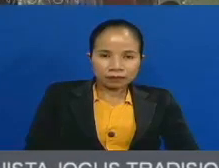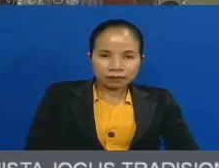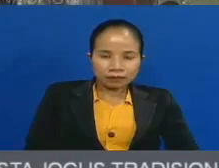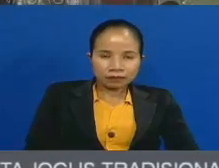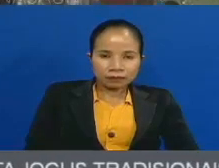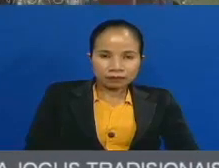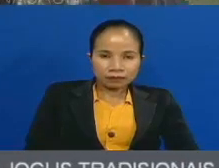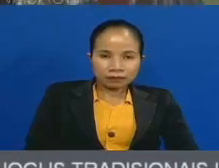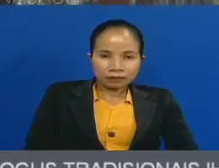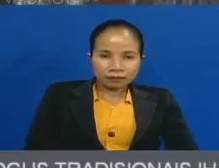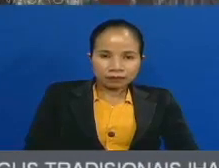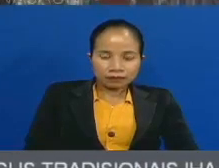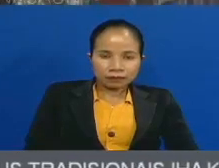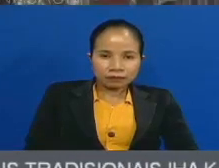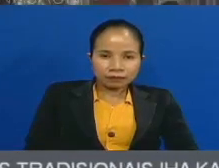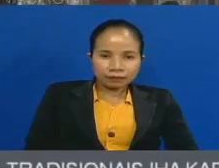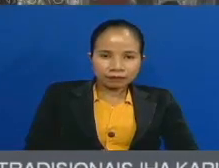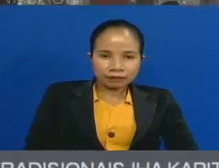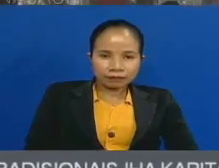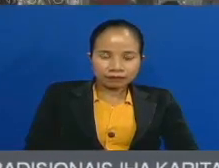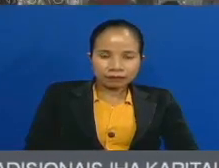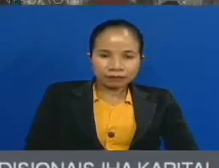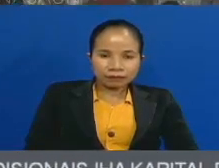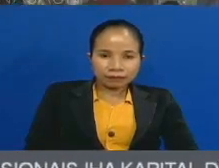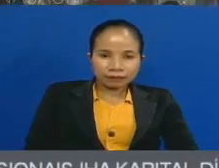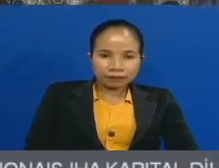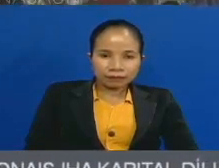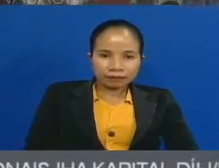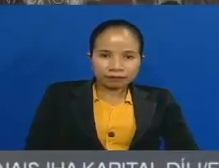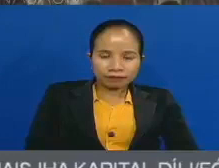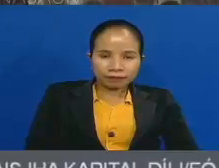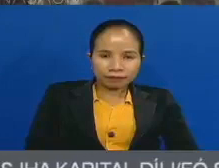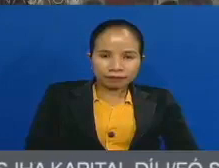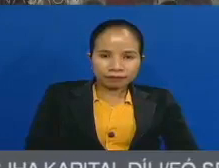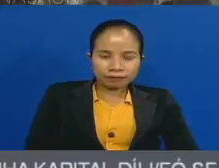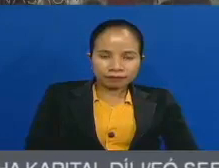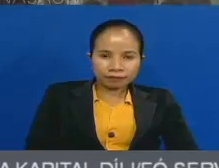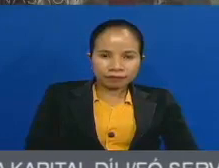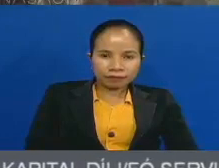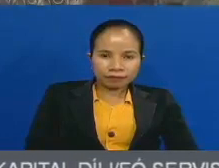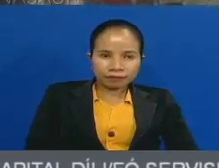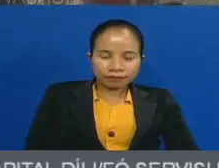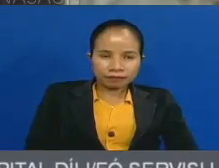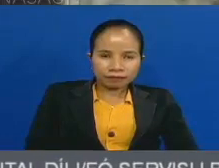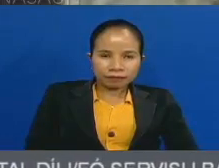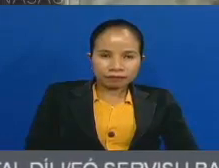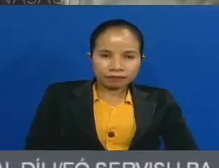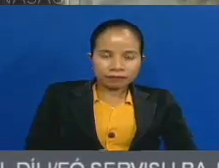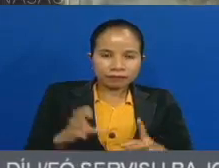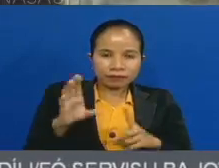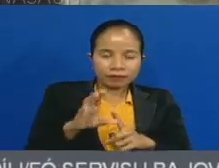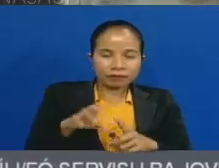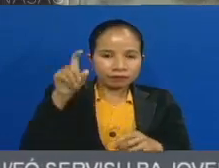Nia Capturação, Hau Buka o oportunidade de Nino Koni Santana. Comandante Koni